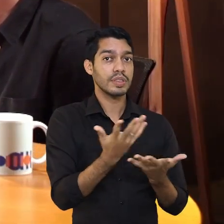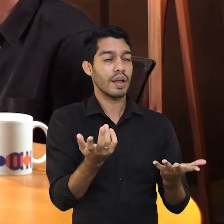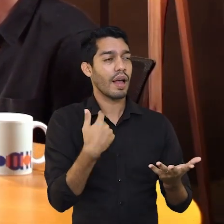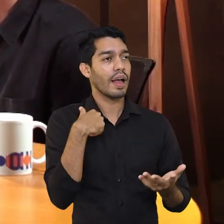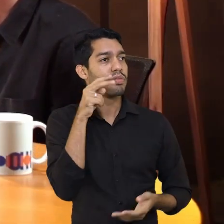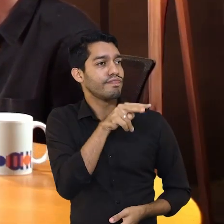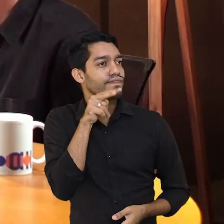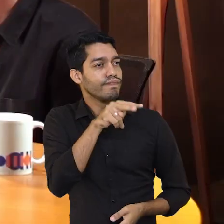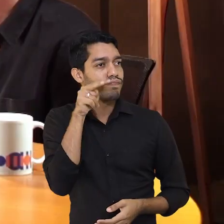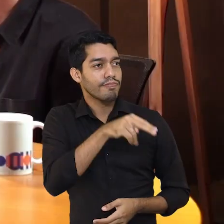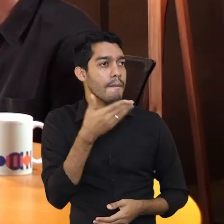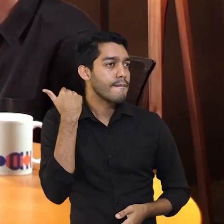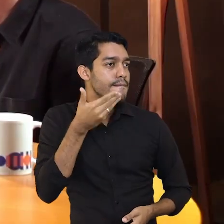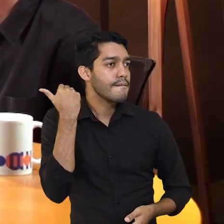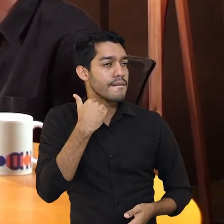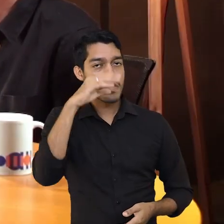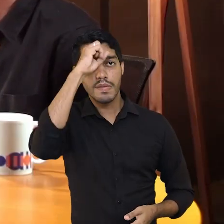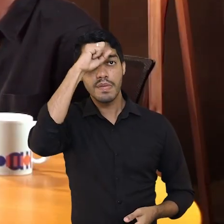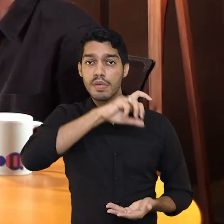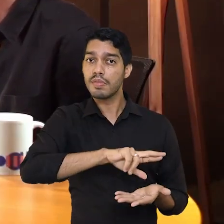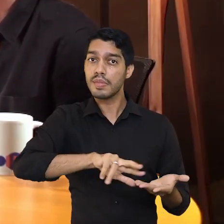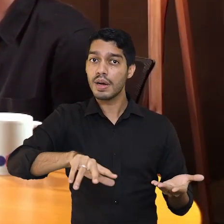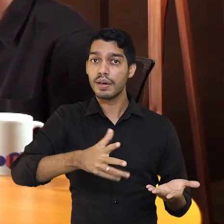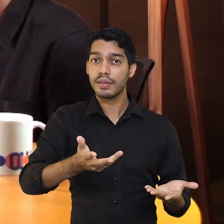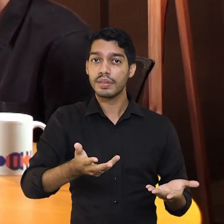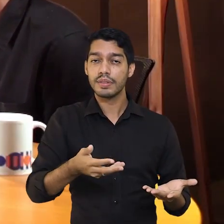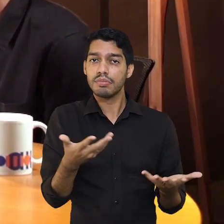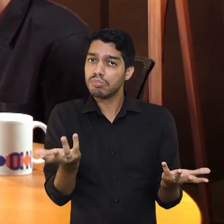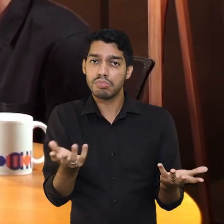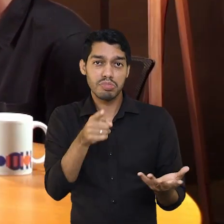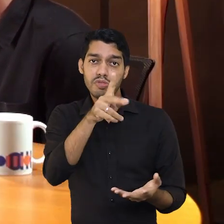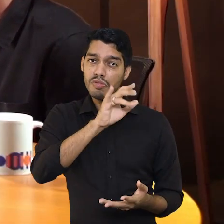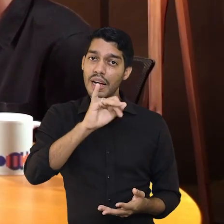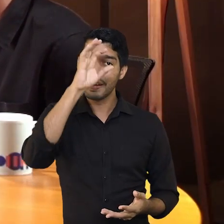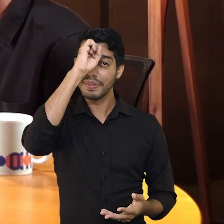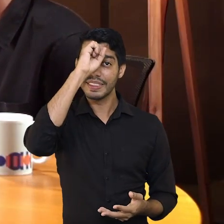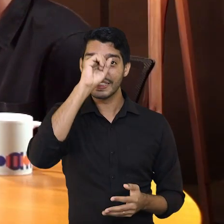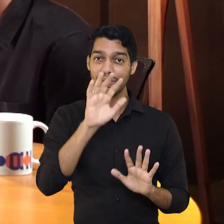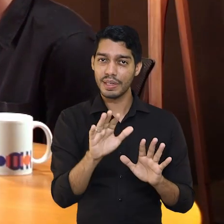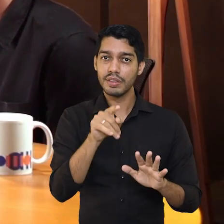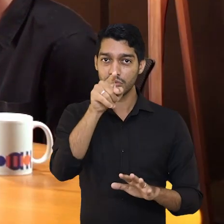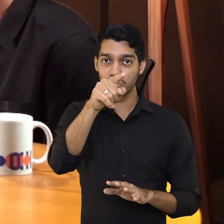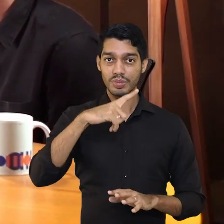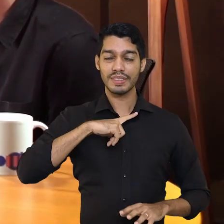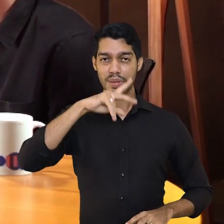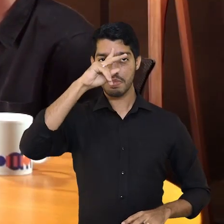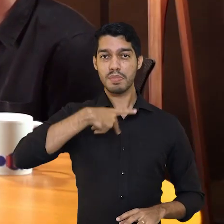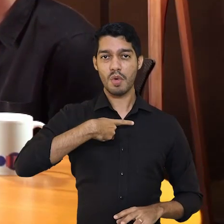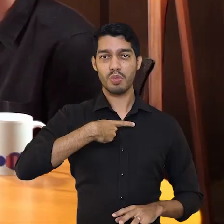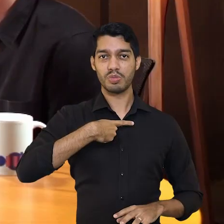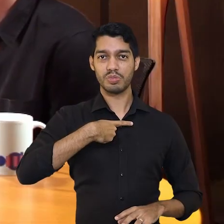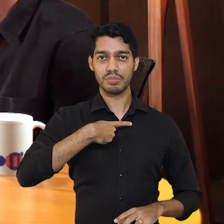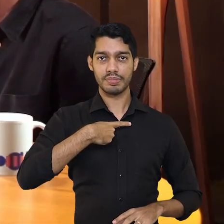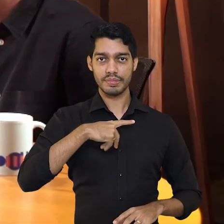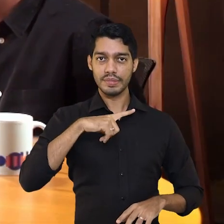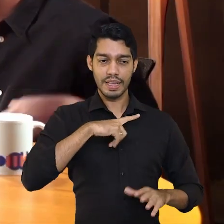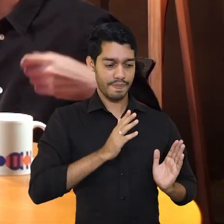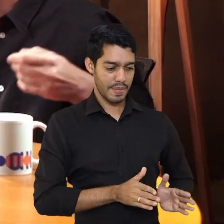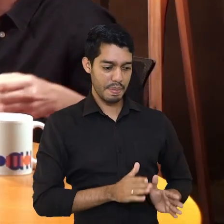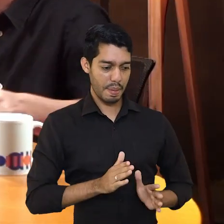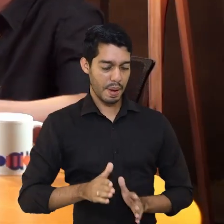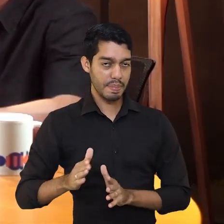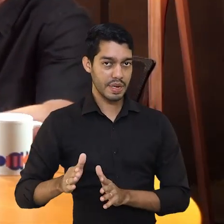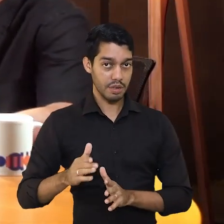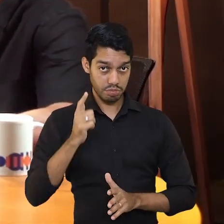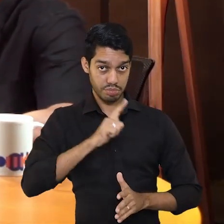quiser navegar nas redes, você vai aprender. Agora, você é automotivado para isso? Você tem disciplina? Você consegue organizar